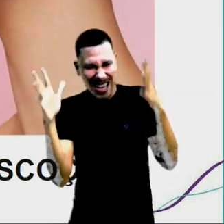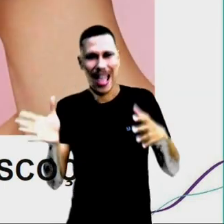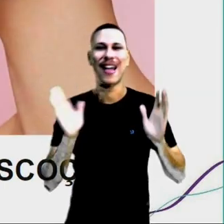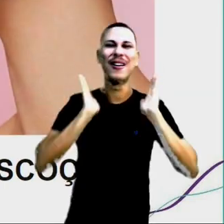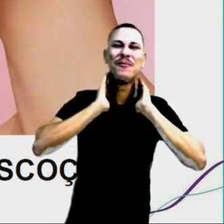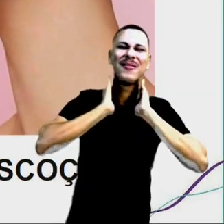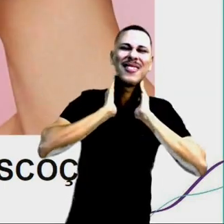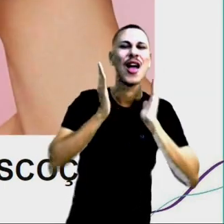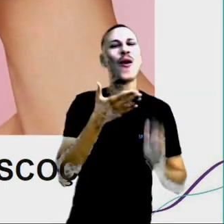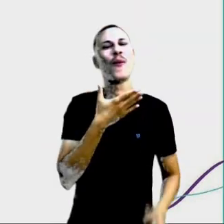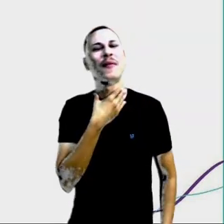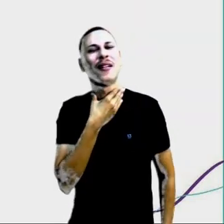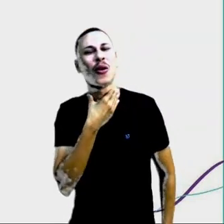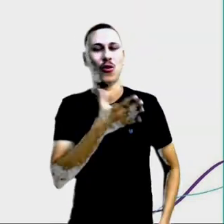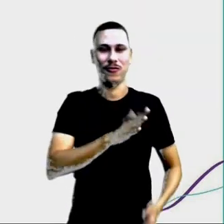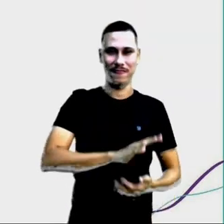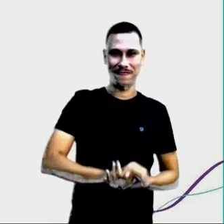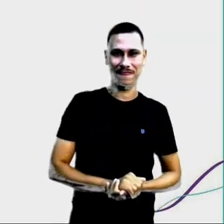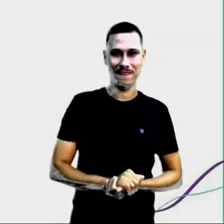pescoço.